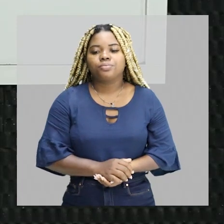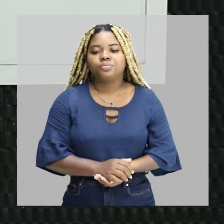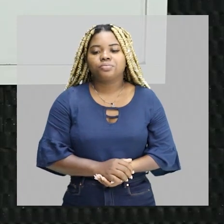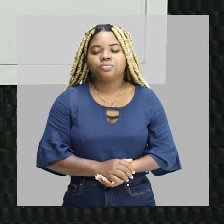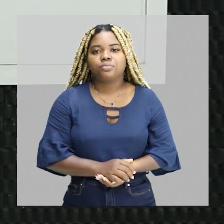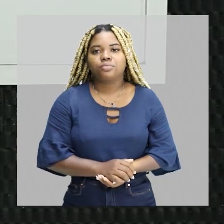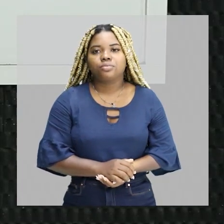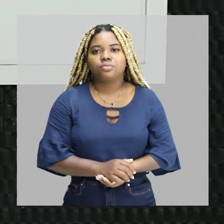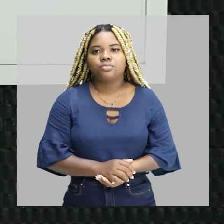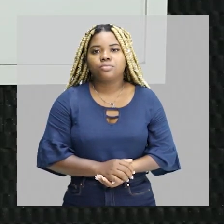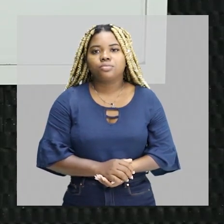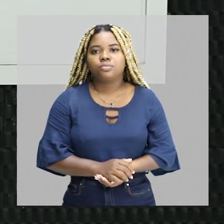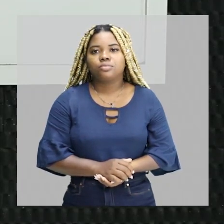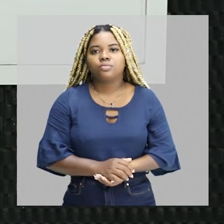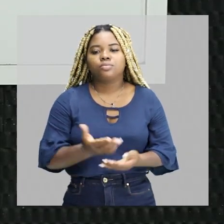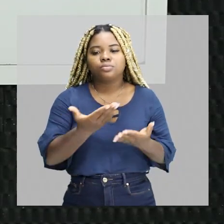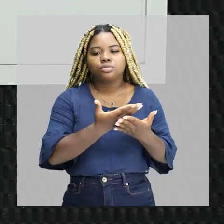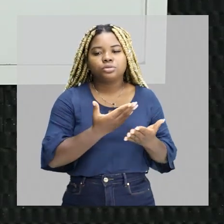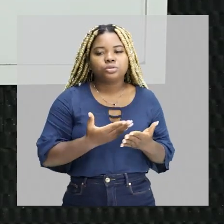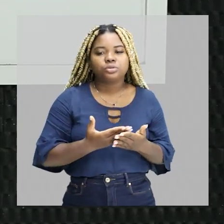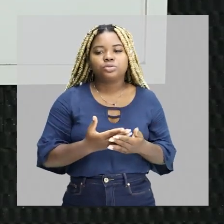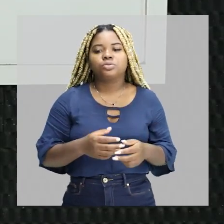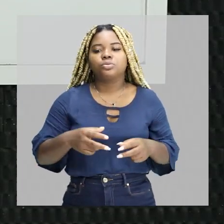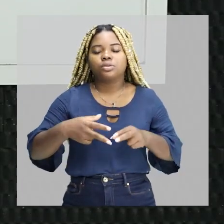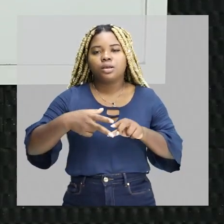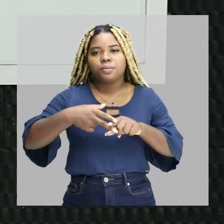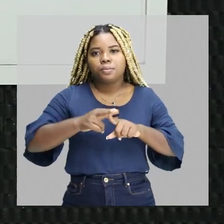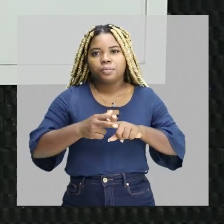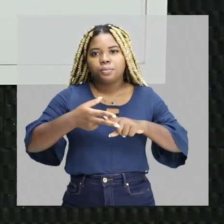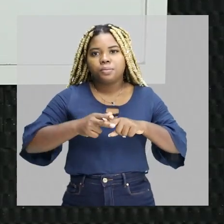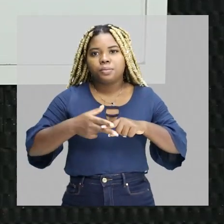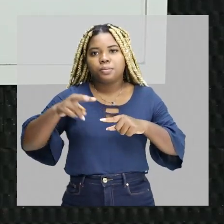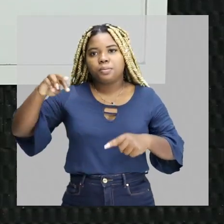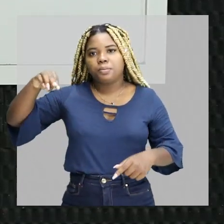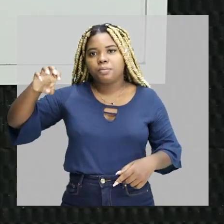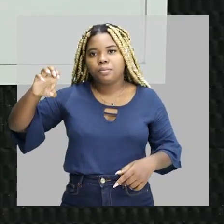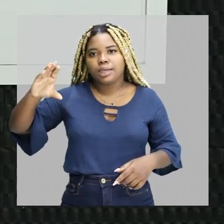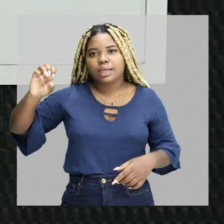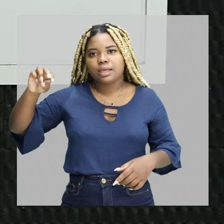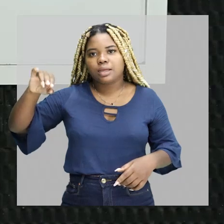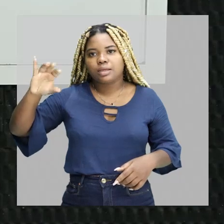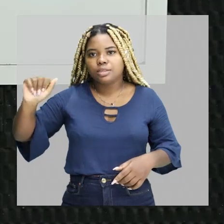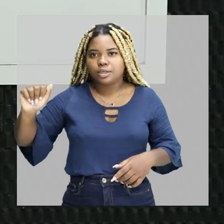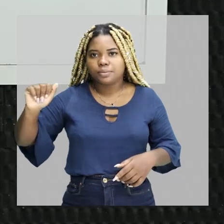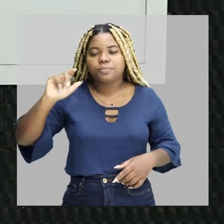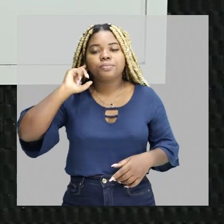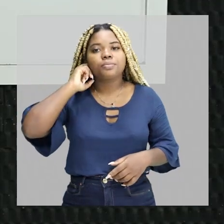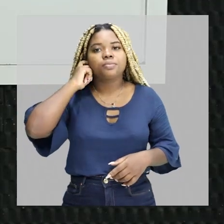lá para o estudo da mecânica, lá no início, pressão,